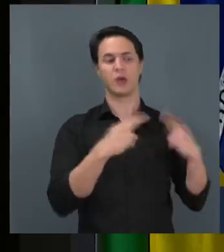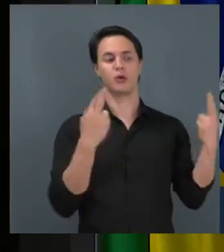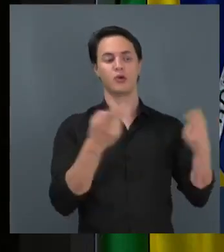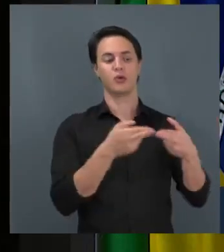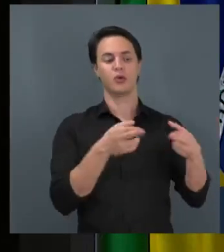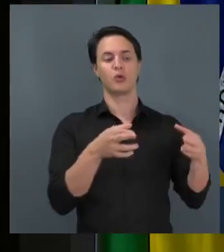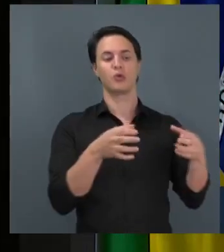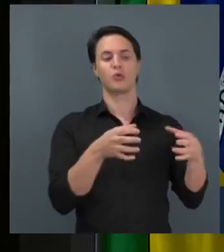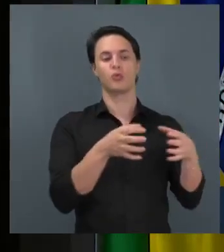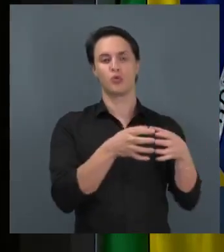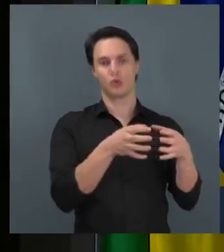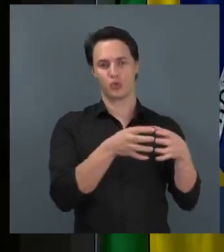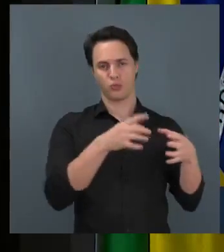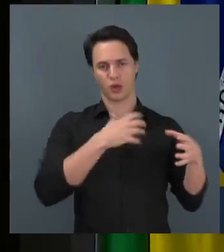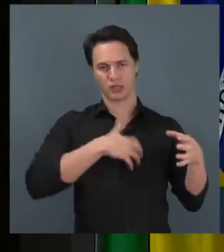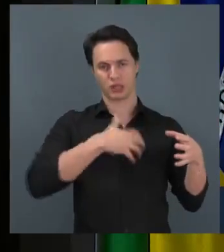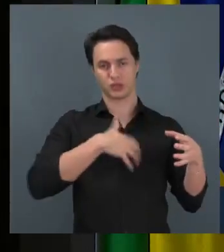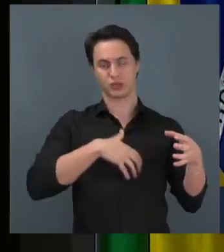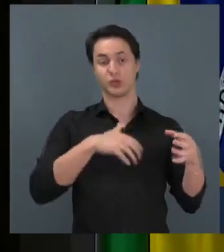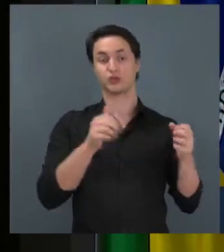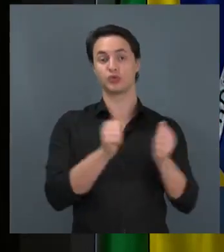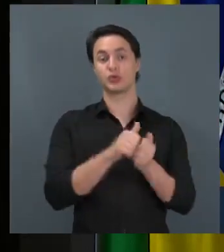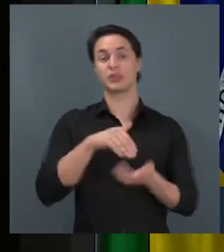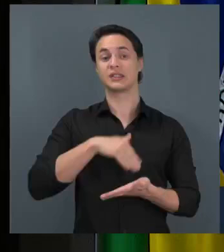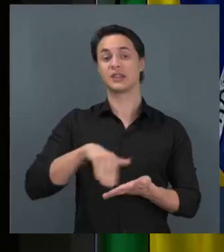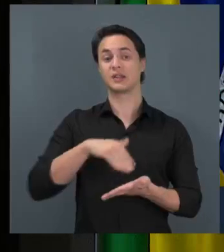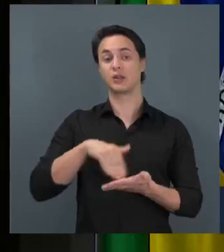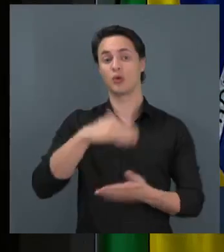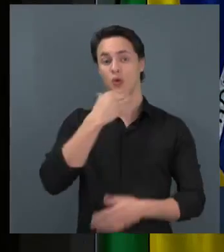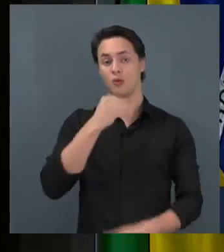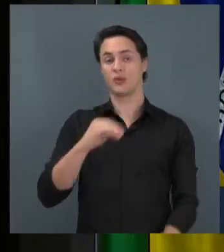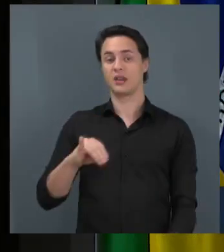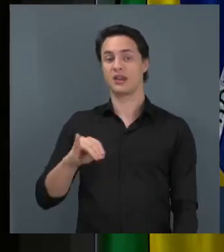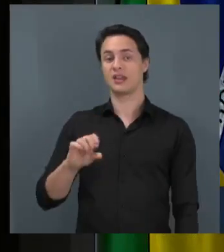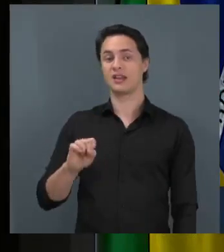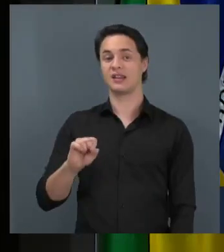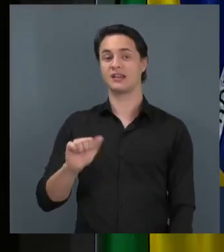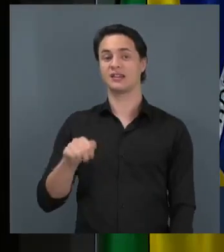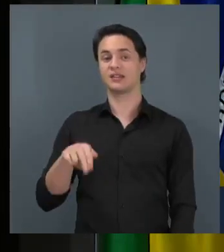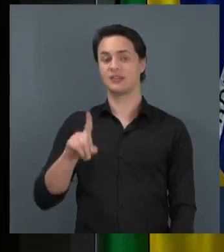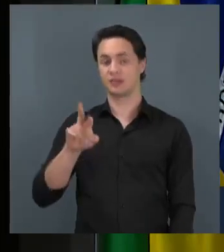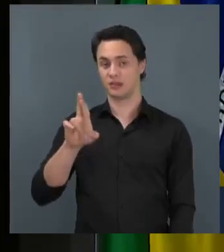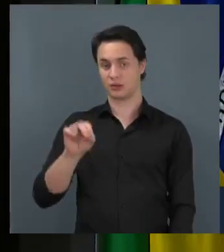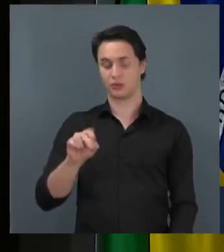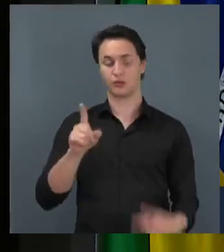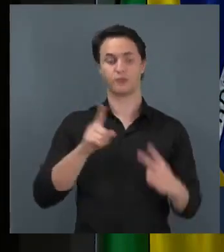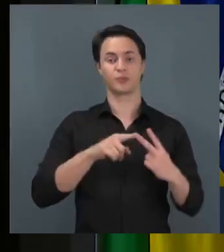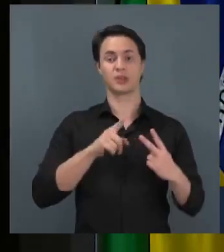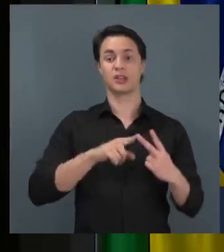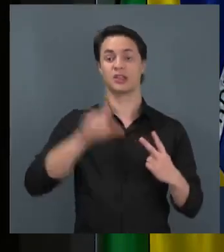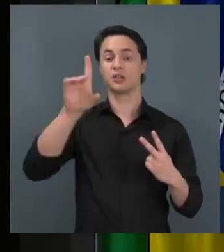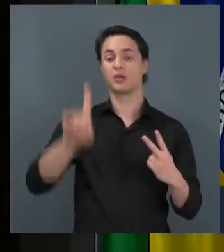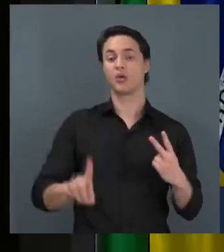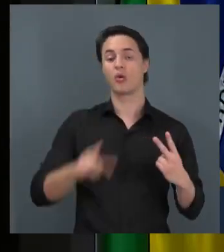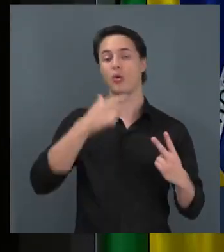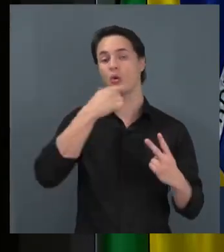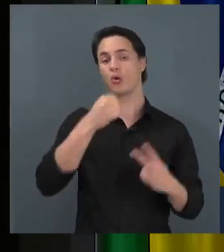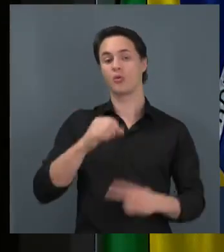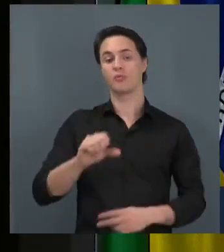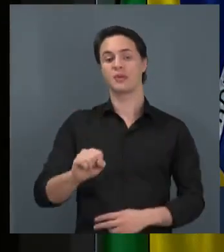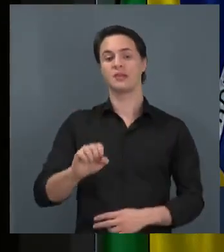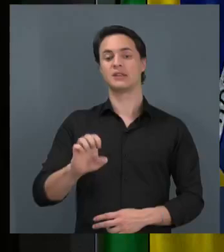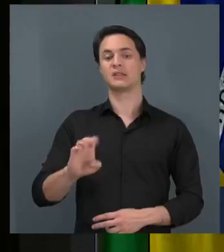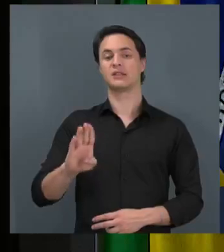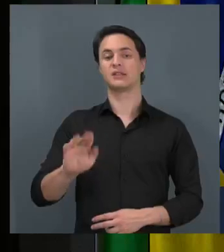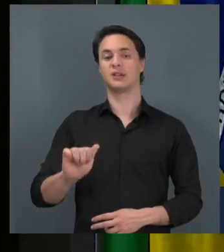Dr. Lisandro Catalán, e com o diretor nacional de imigração, Sebastián